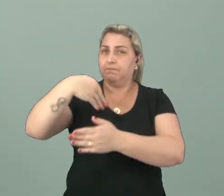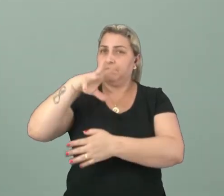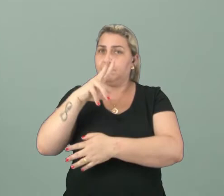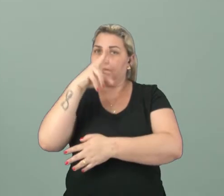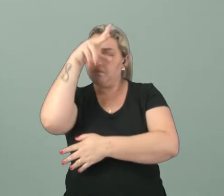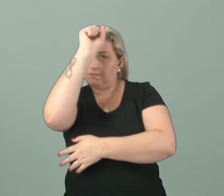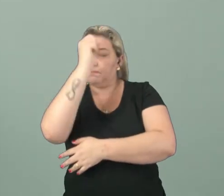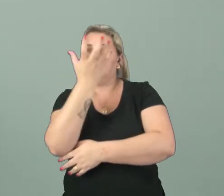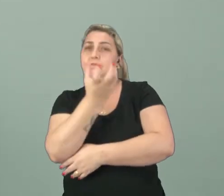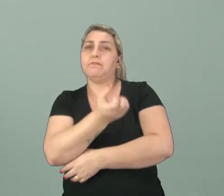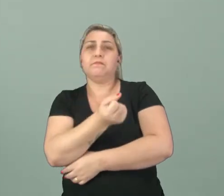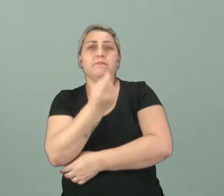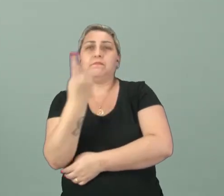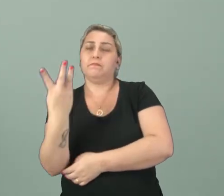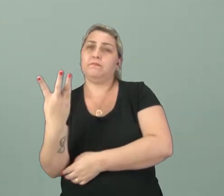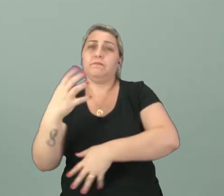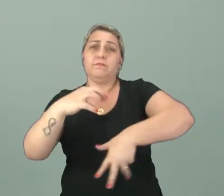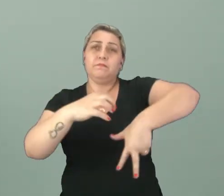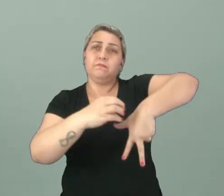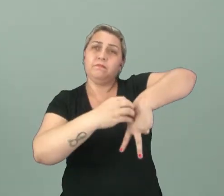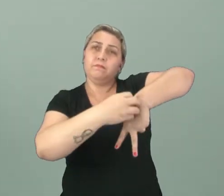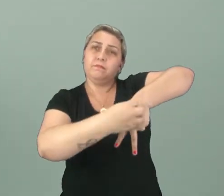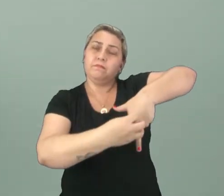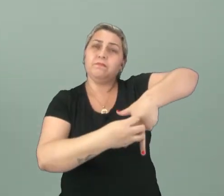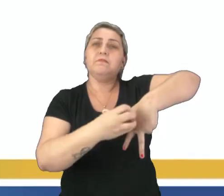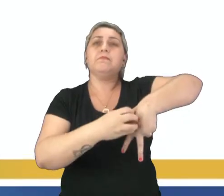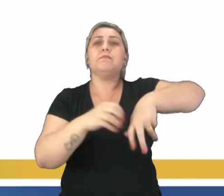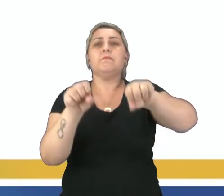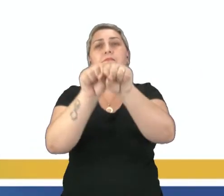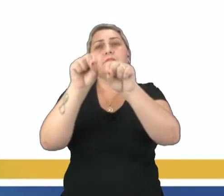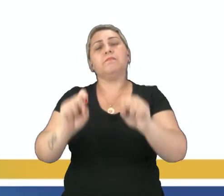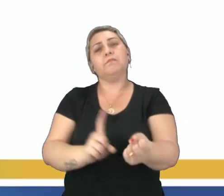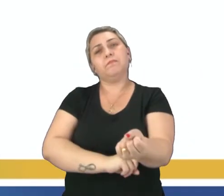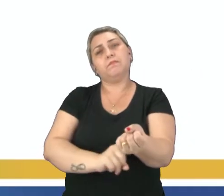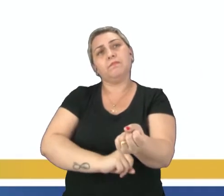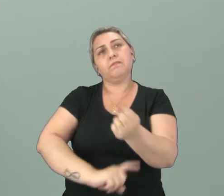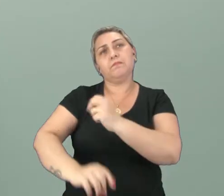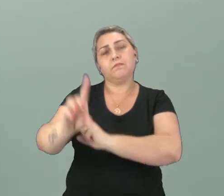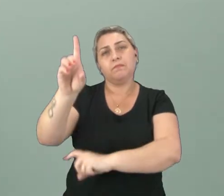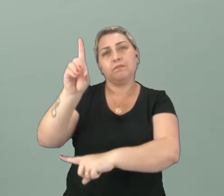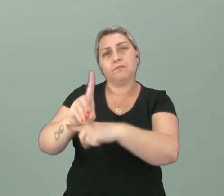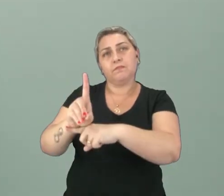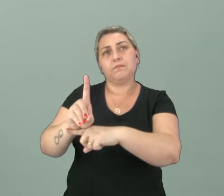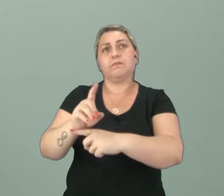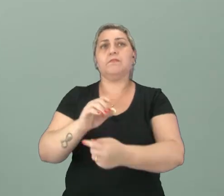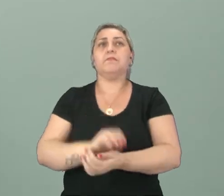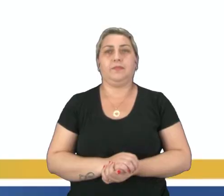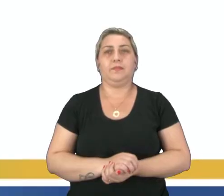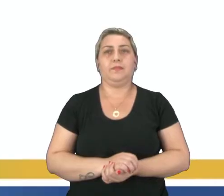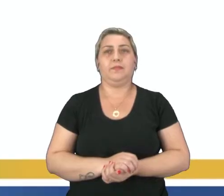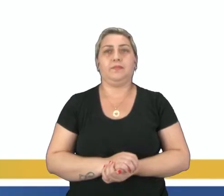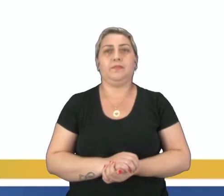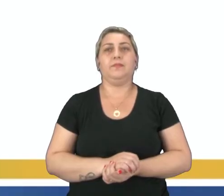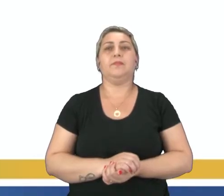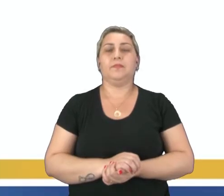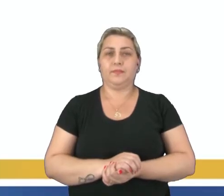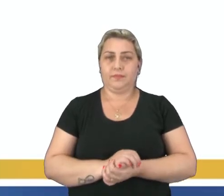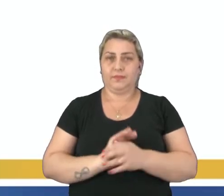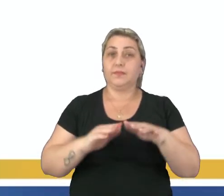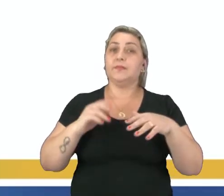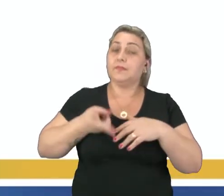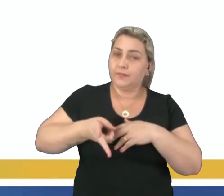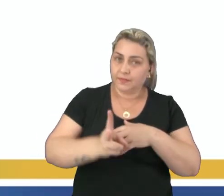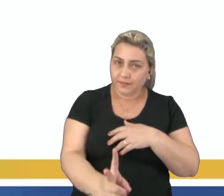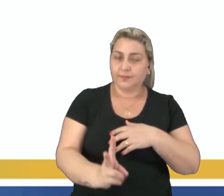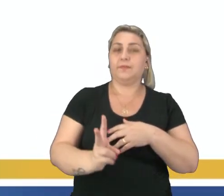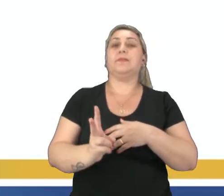seguintes comportamentos envolve o maior número de órgãos do sistema nervoso? E aí, qual dessas alternativas vocês acham que o